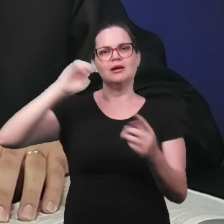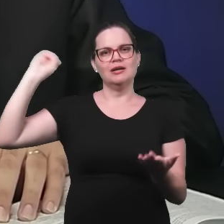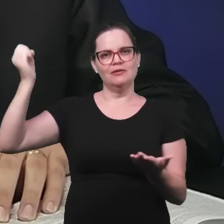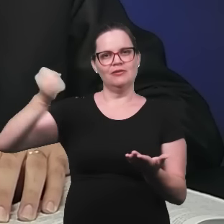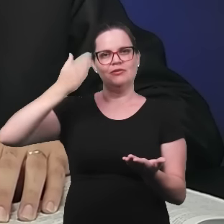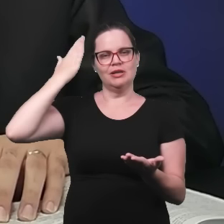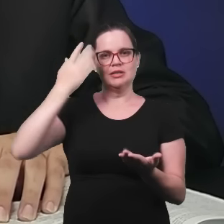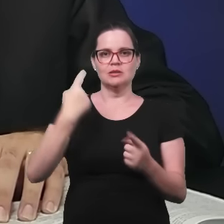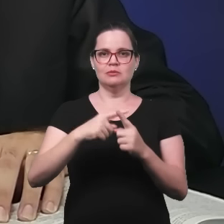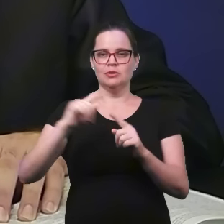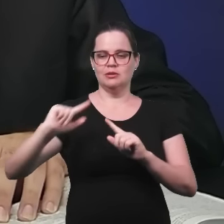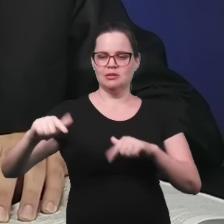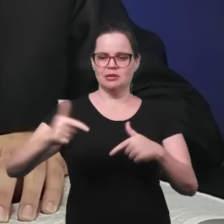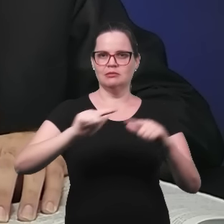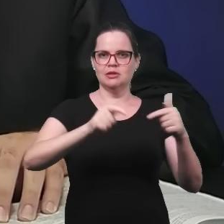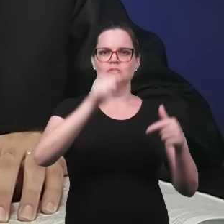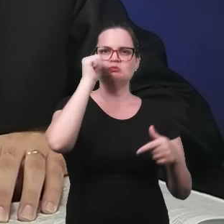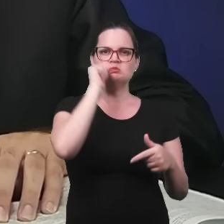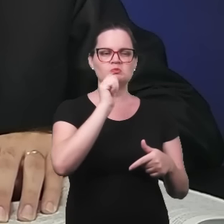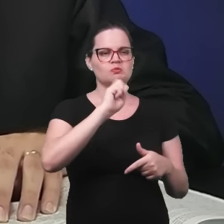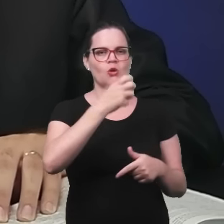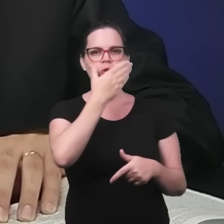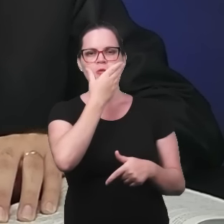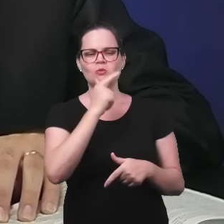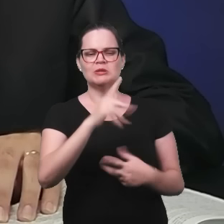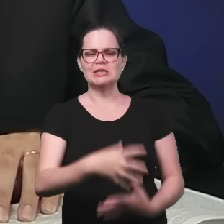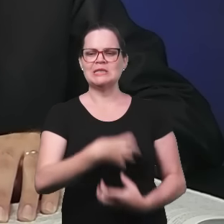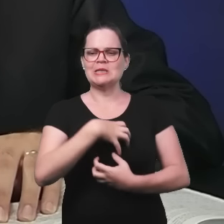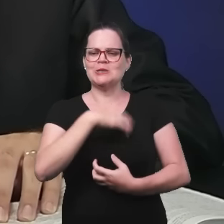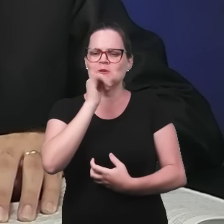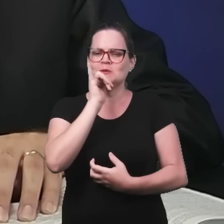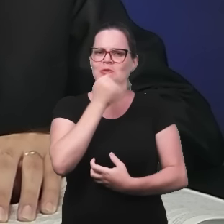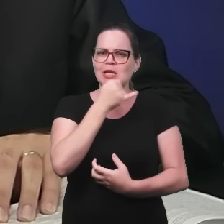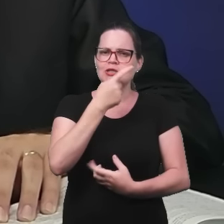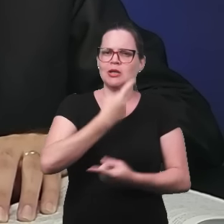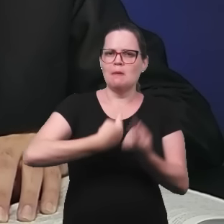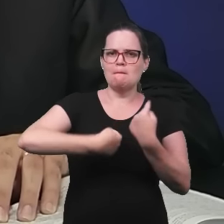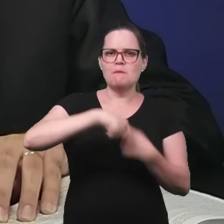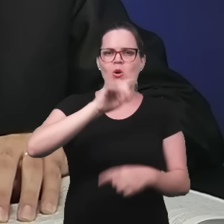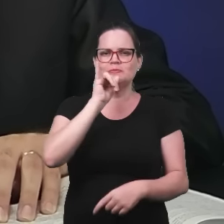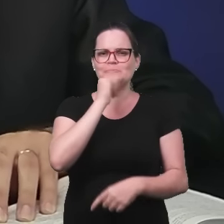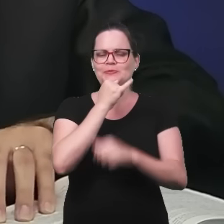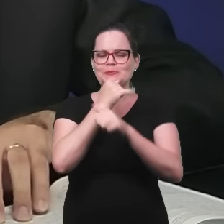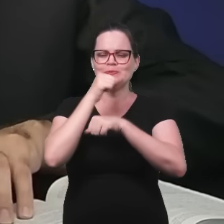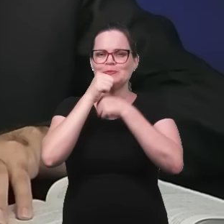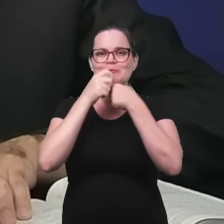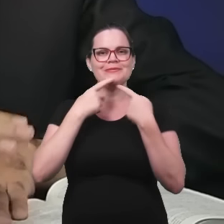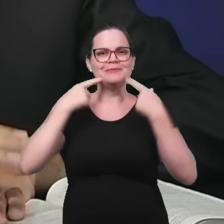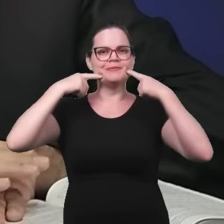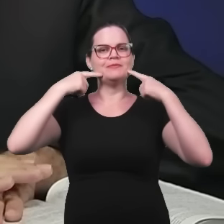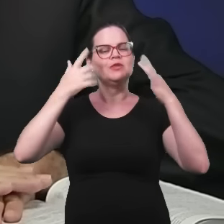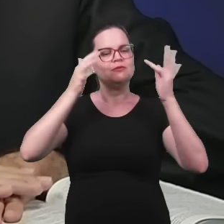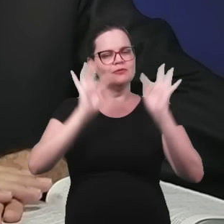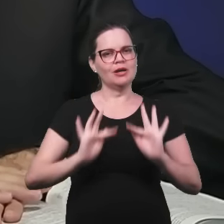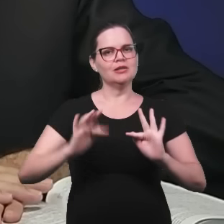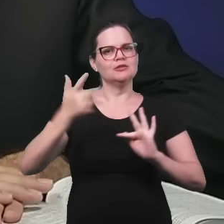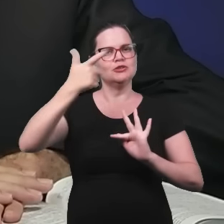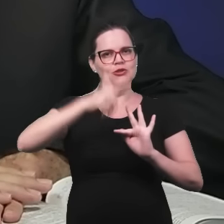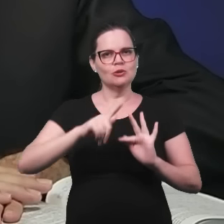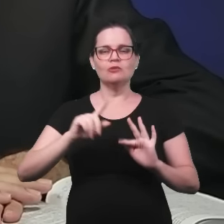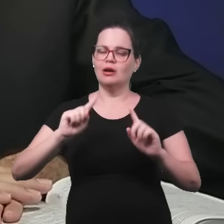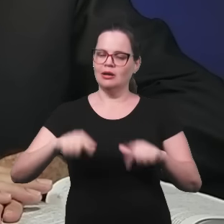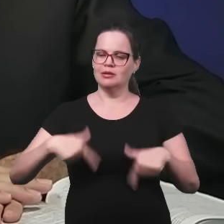uma mulher, que pode estar abatido, ferido, ele restaura, ele restabelece. Essa operação do Espírito